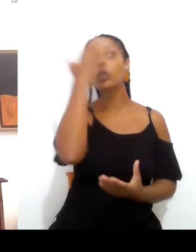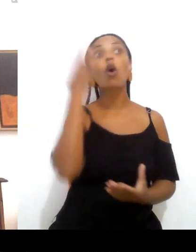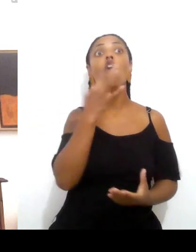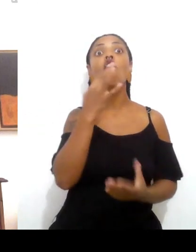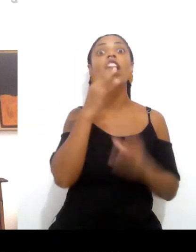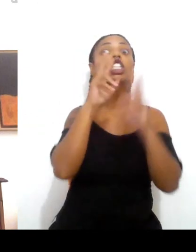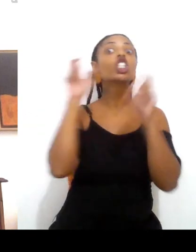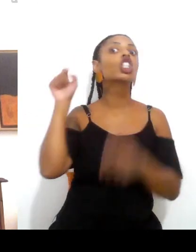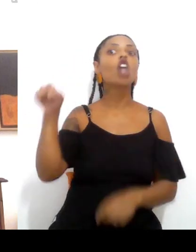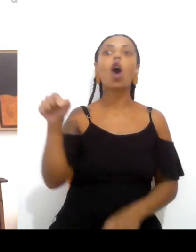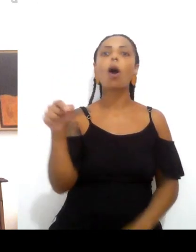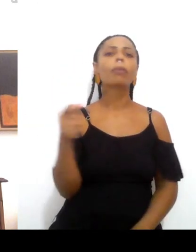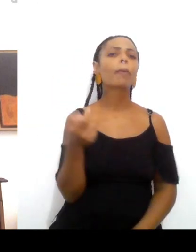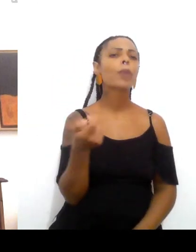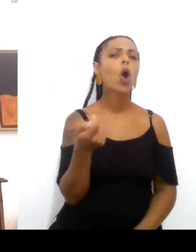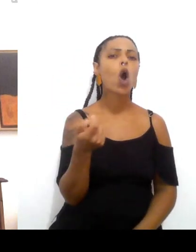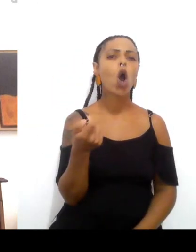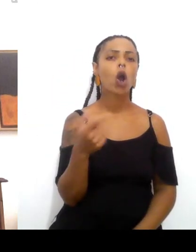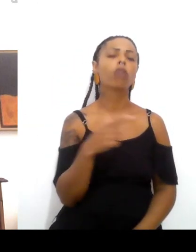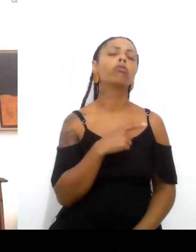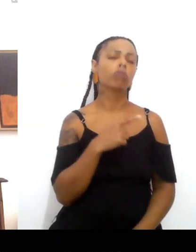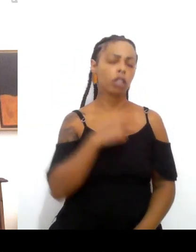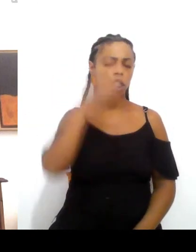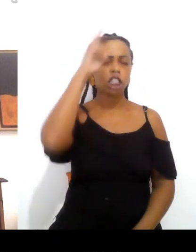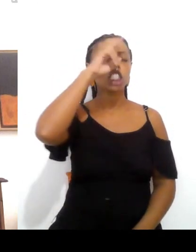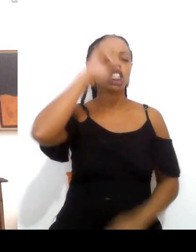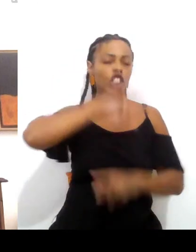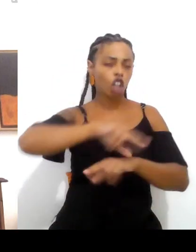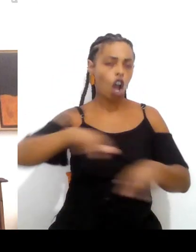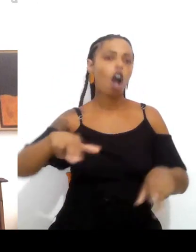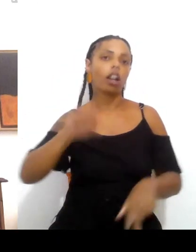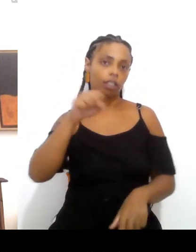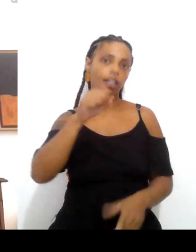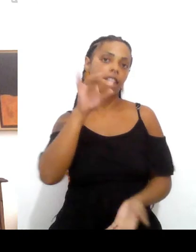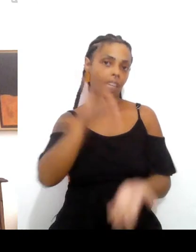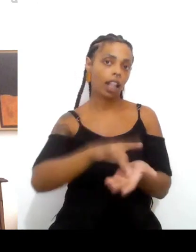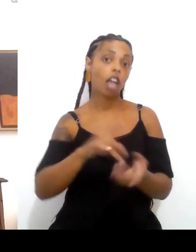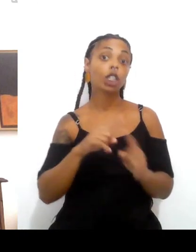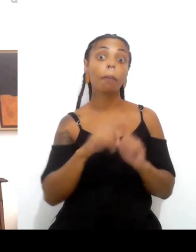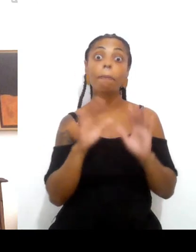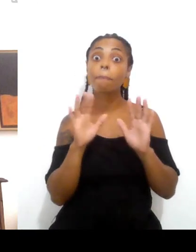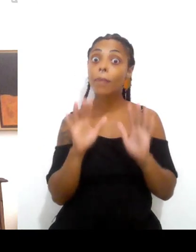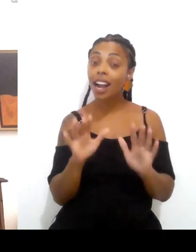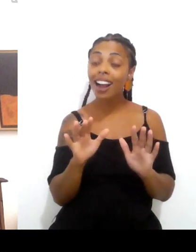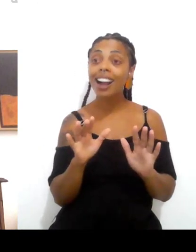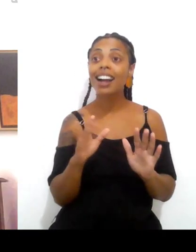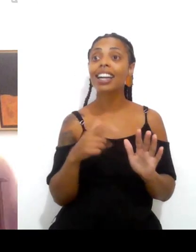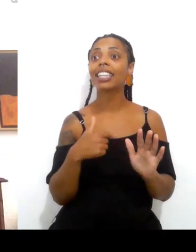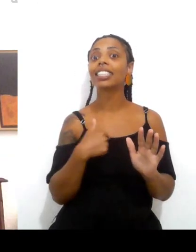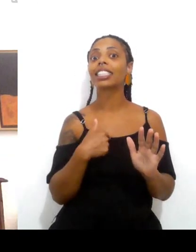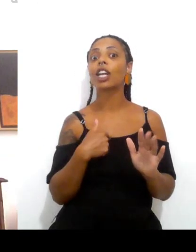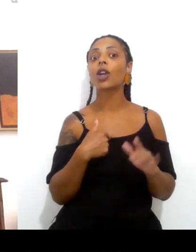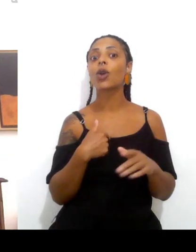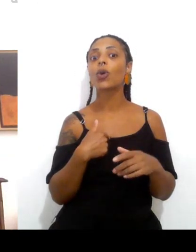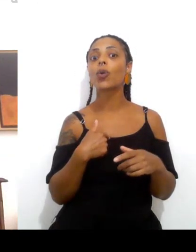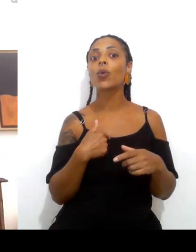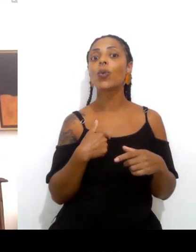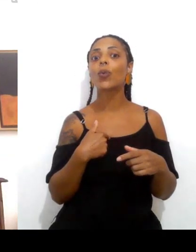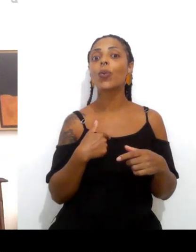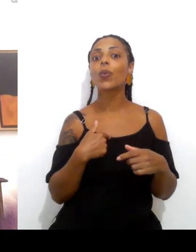do bacon havia histórias É verdade mas eu tive que me basear